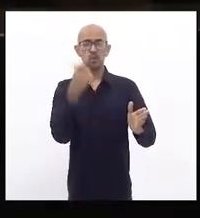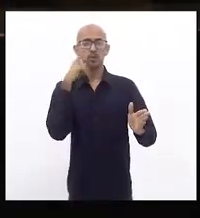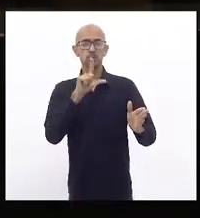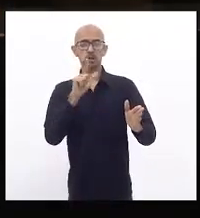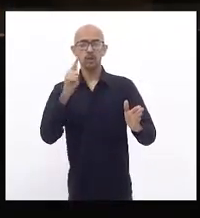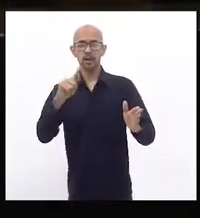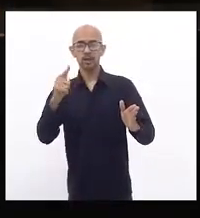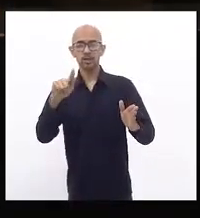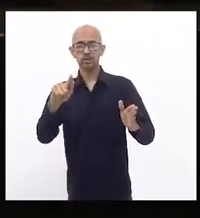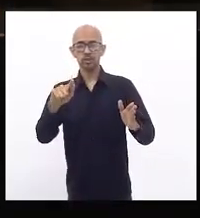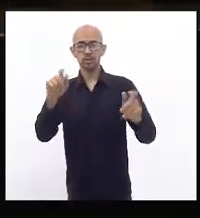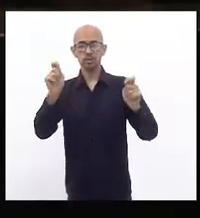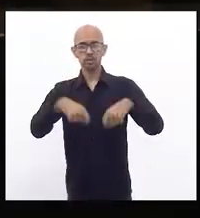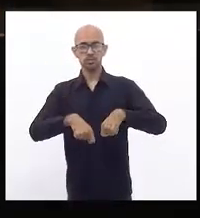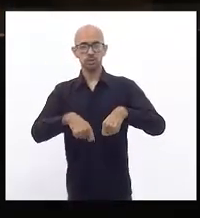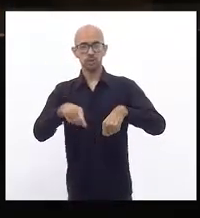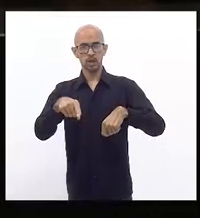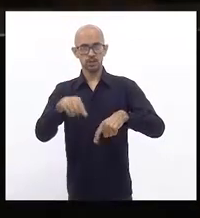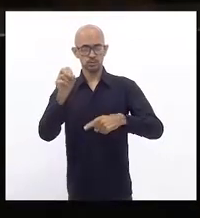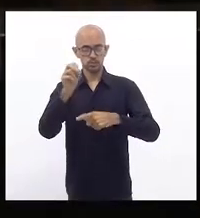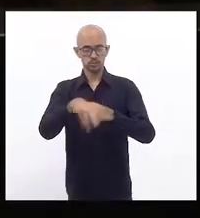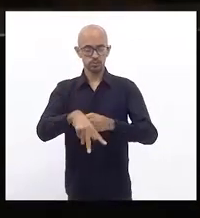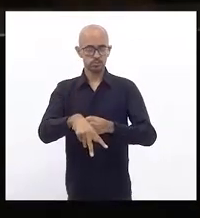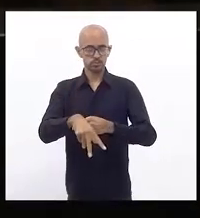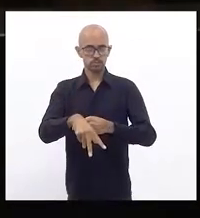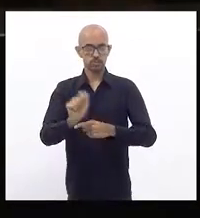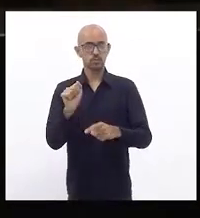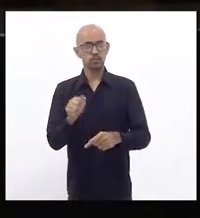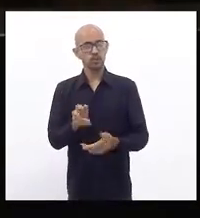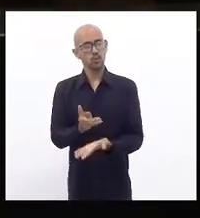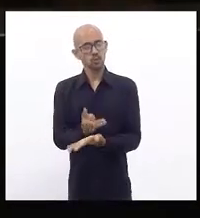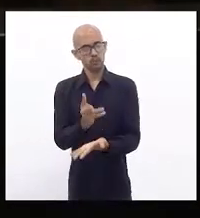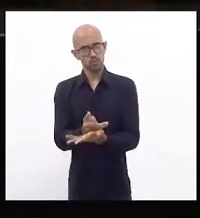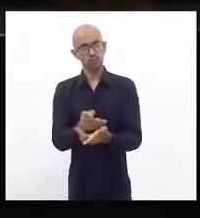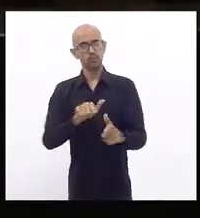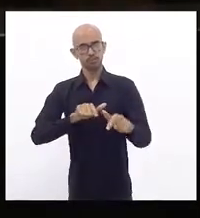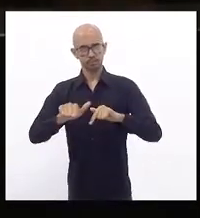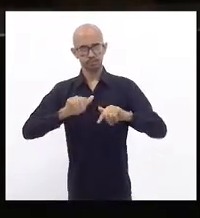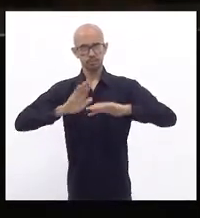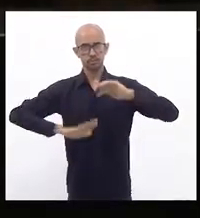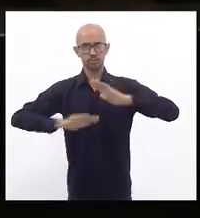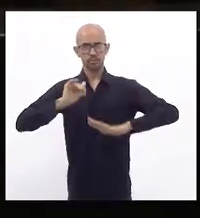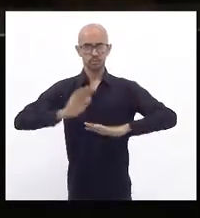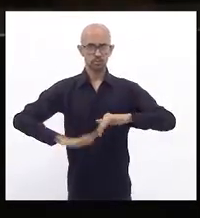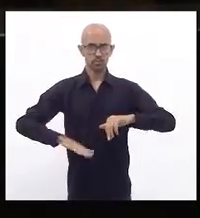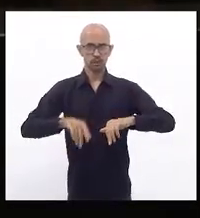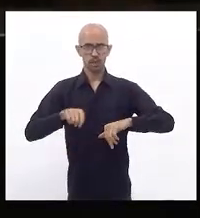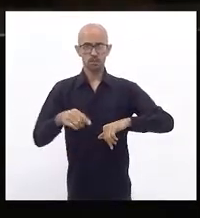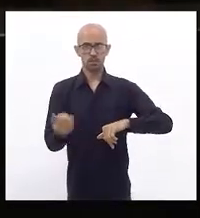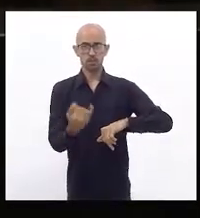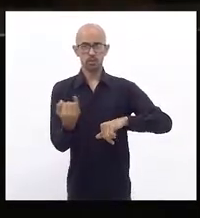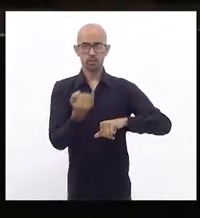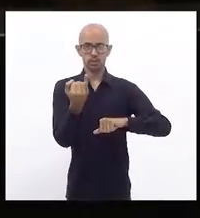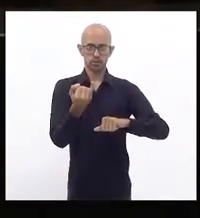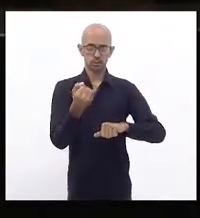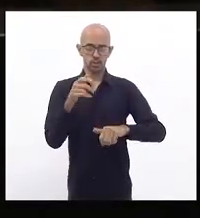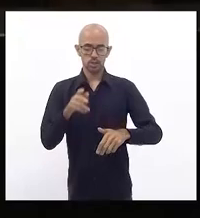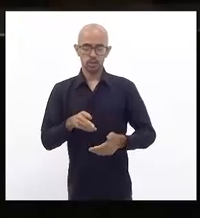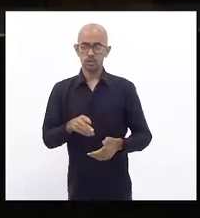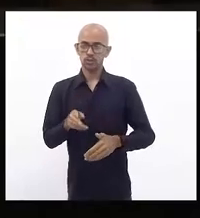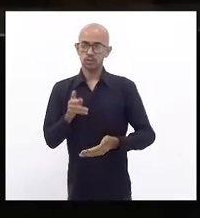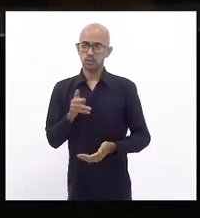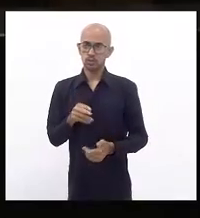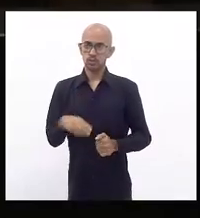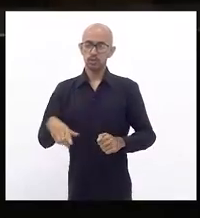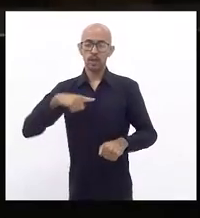sua possibilidade, né, de efetividade, estabilidade, como trabalhadores importantes que carregam